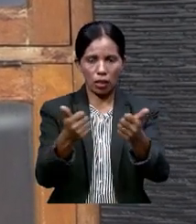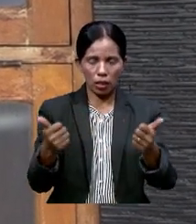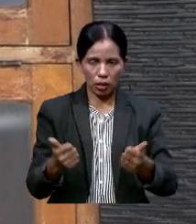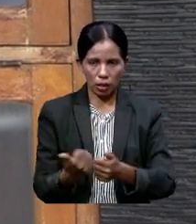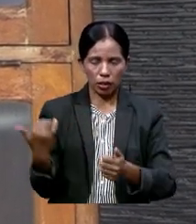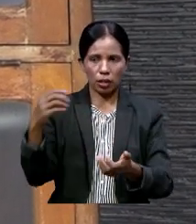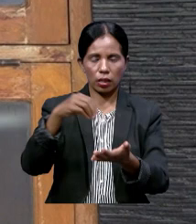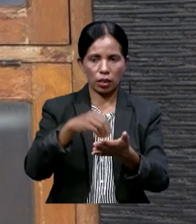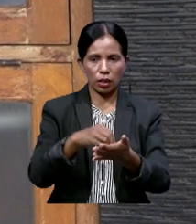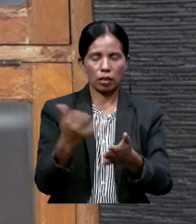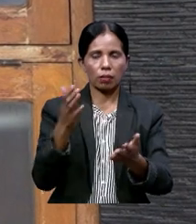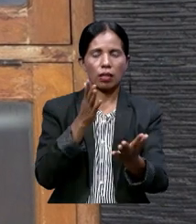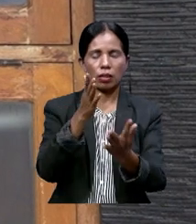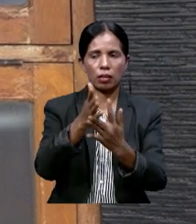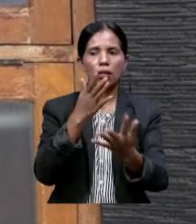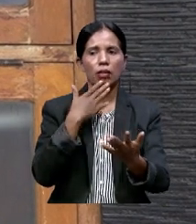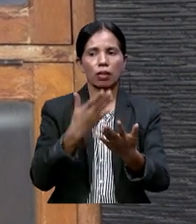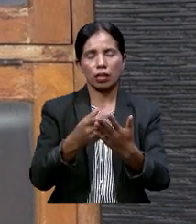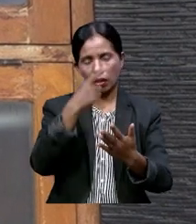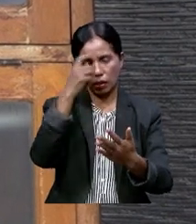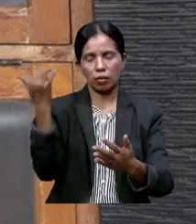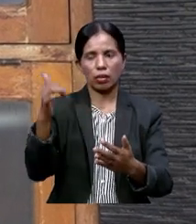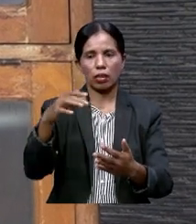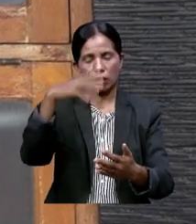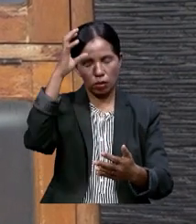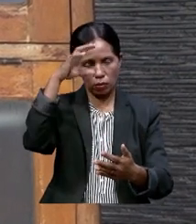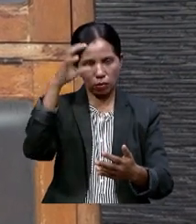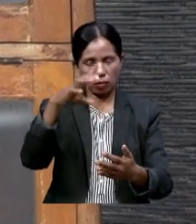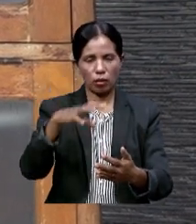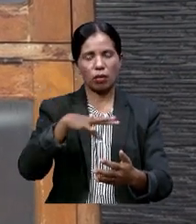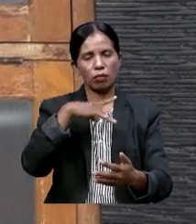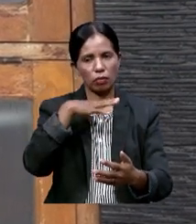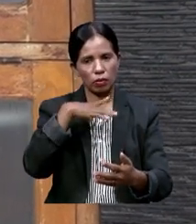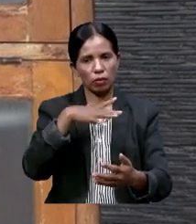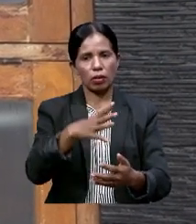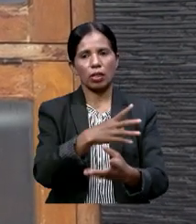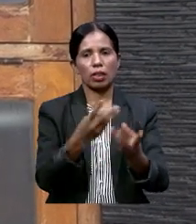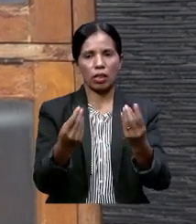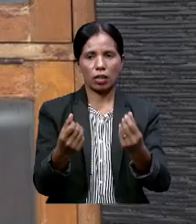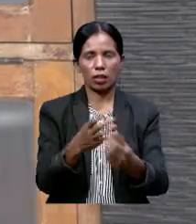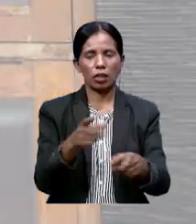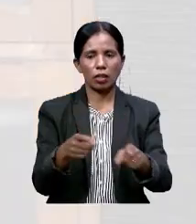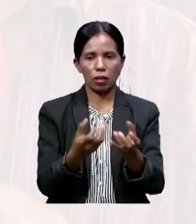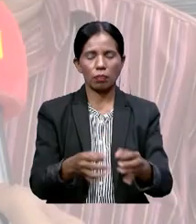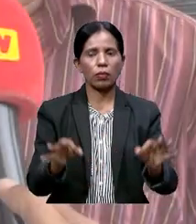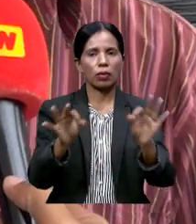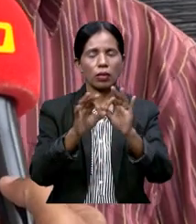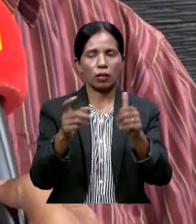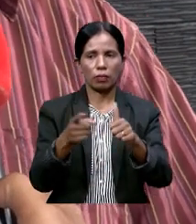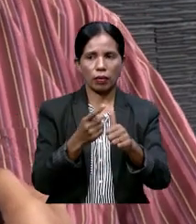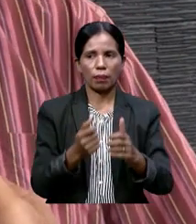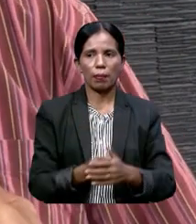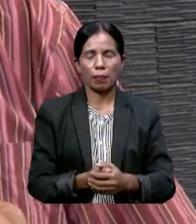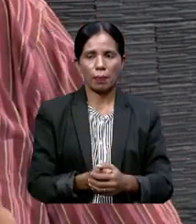betaung hoto atu ne sir bela sesu dia tama sira tete ne udang karik tahu buat senet antau ina ne mak sai prioridades primeiro são